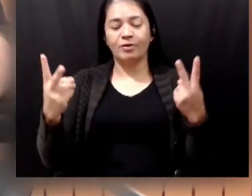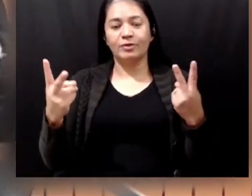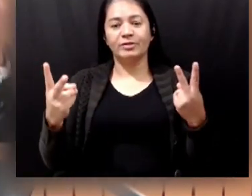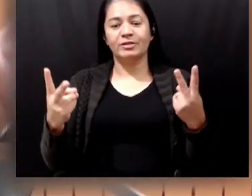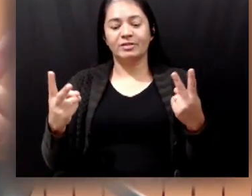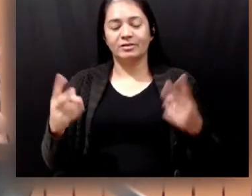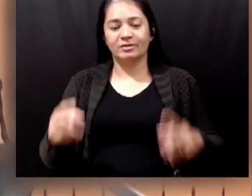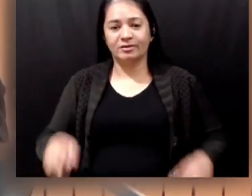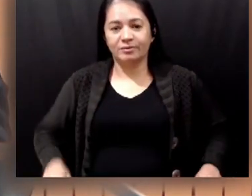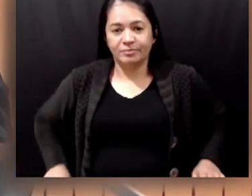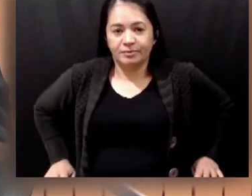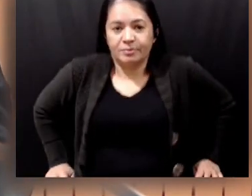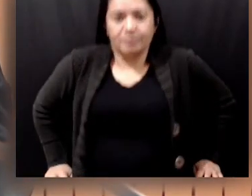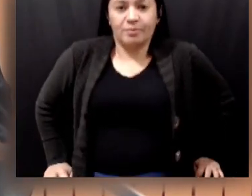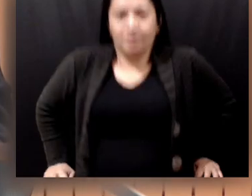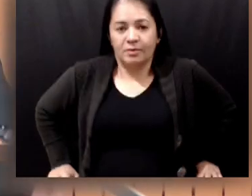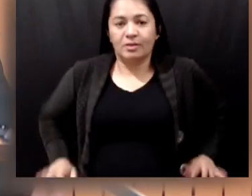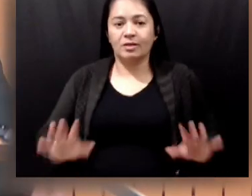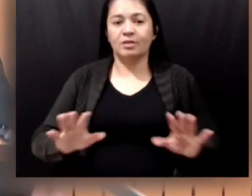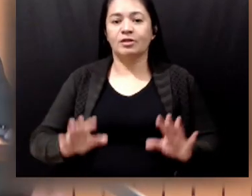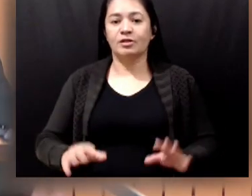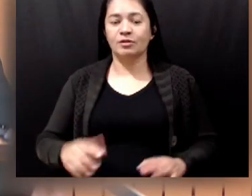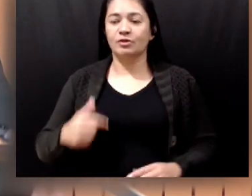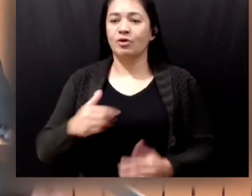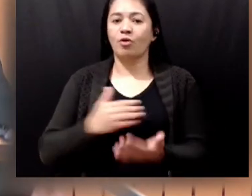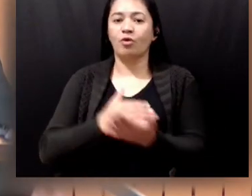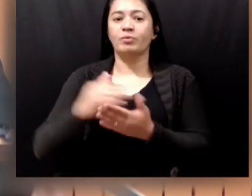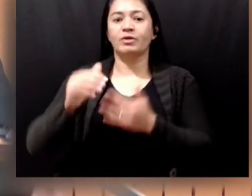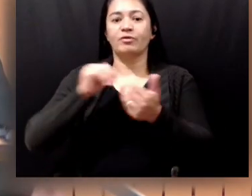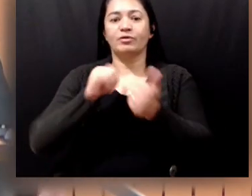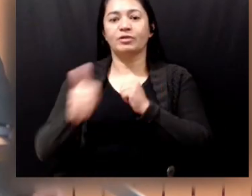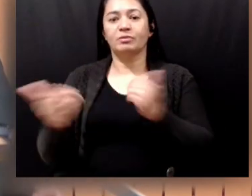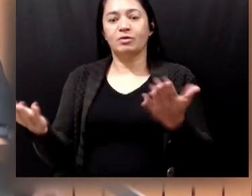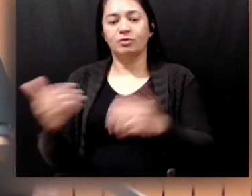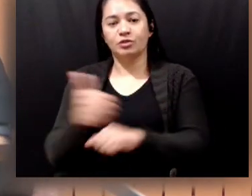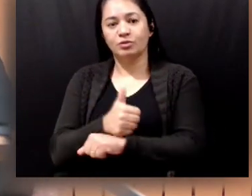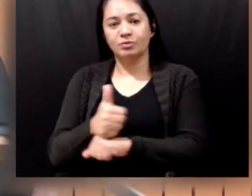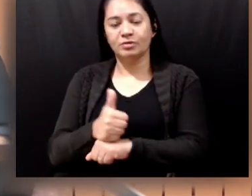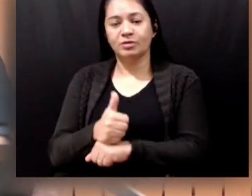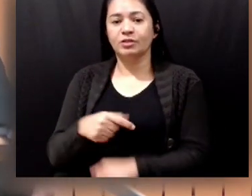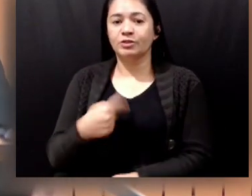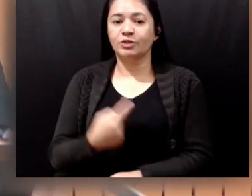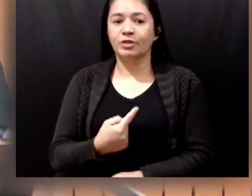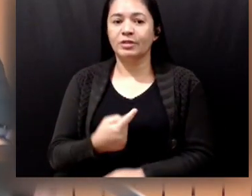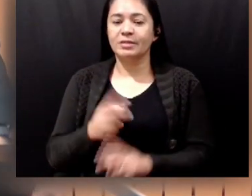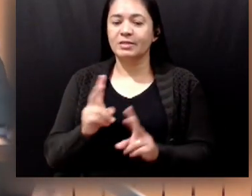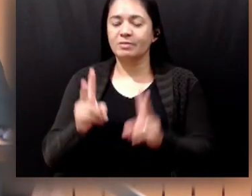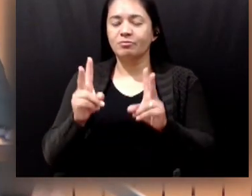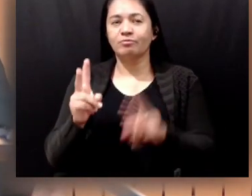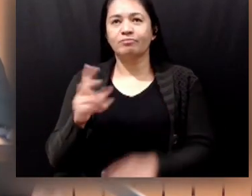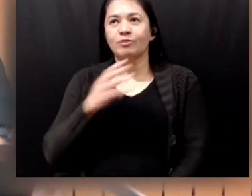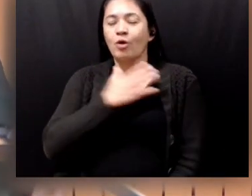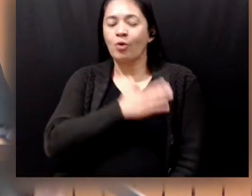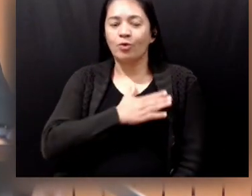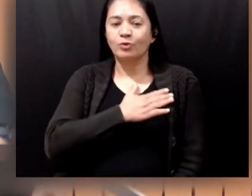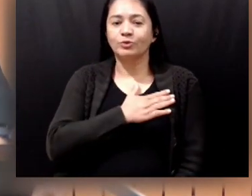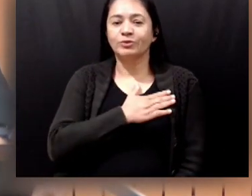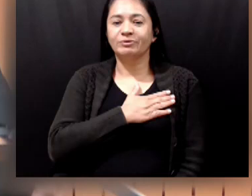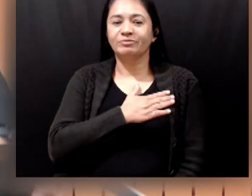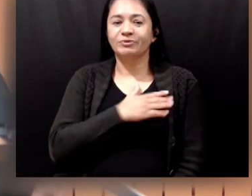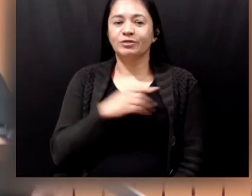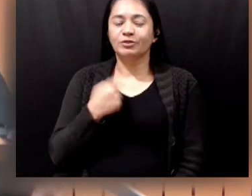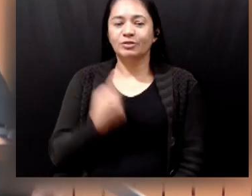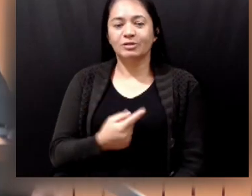me levou por meio do futebol profissional hoje. Sempre que nós tivermos aí uma paixão, aquilo que nos move, a gente entrar nas